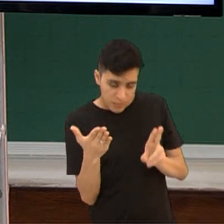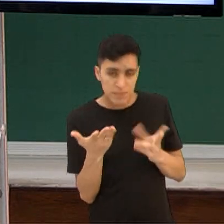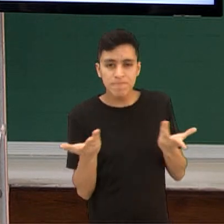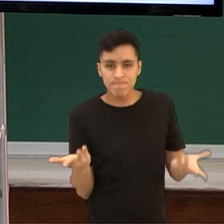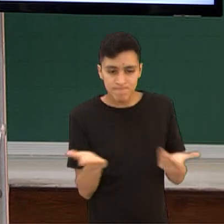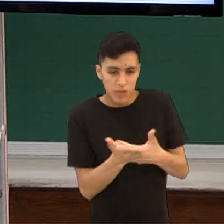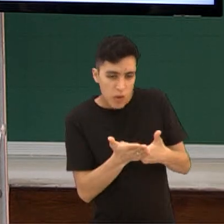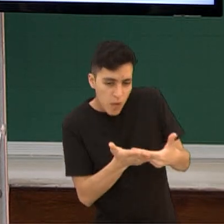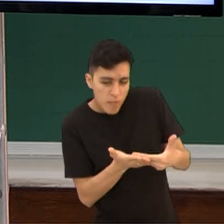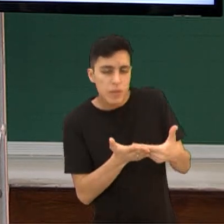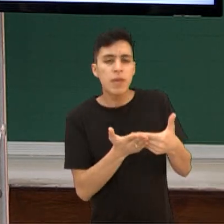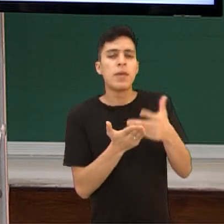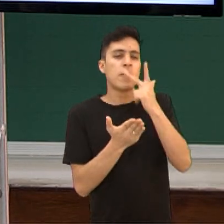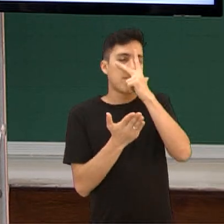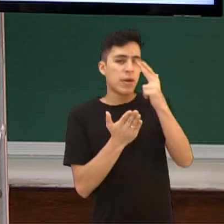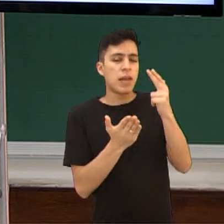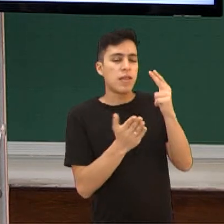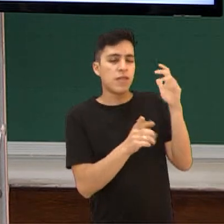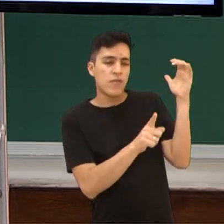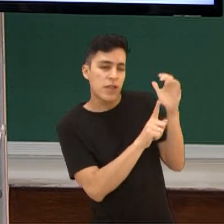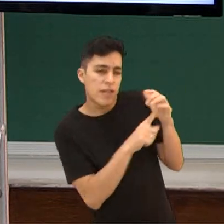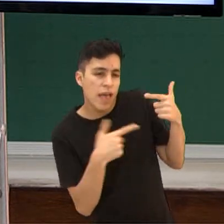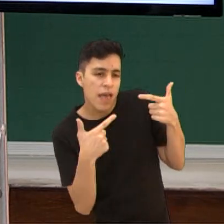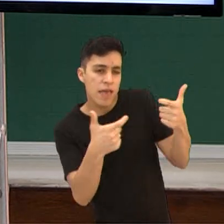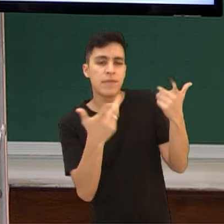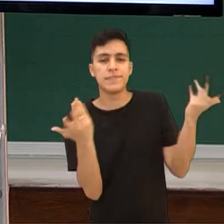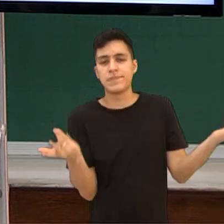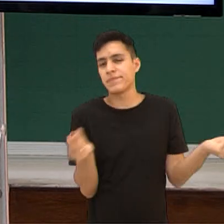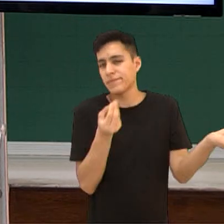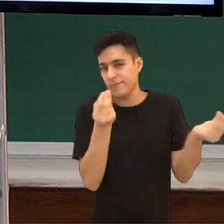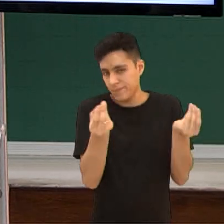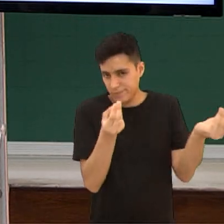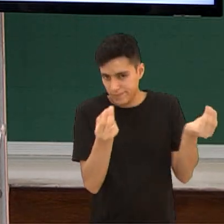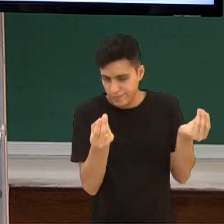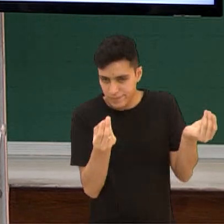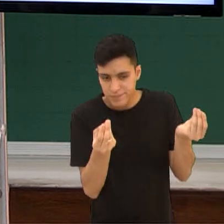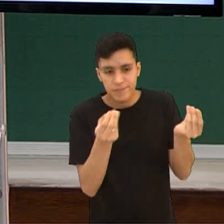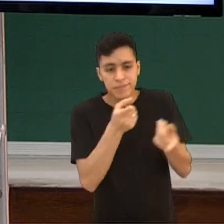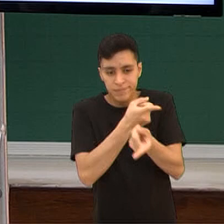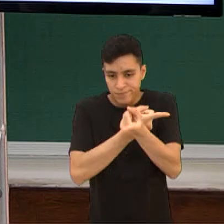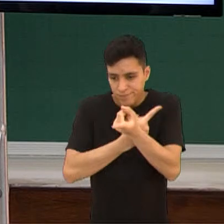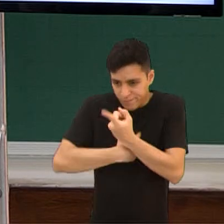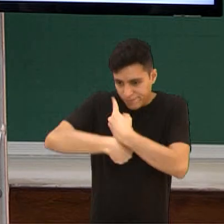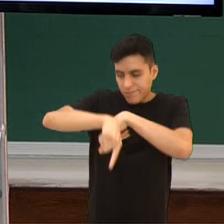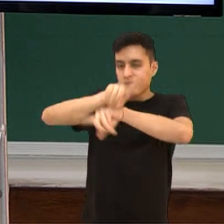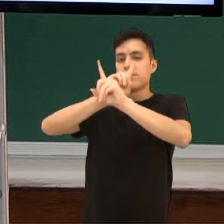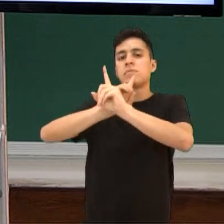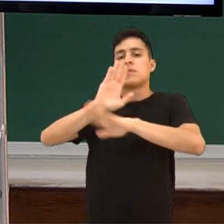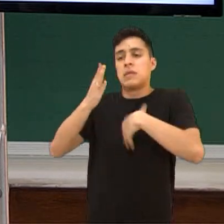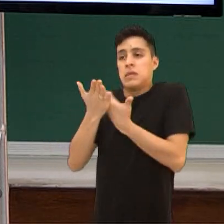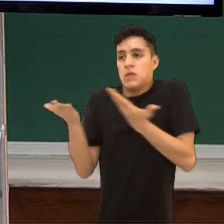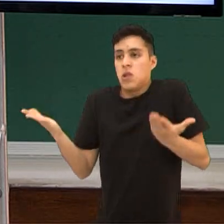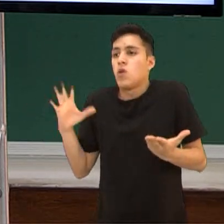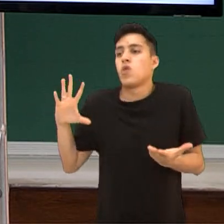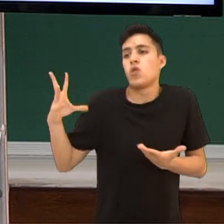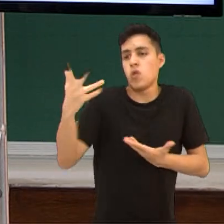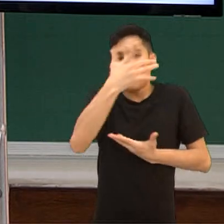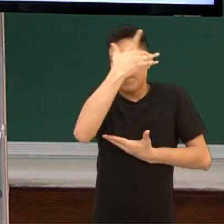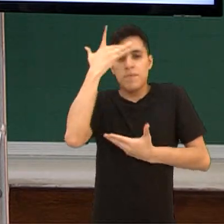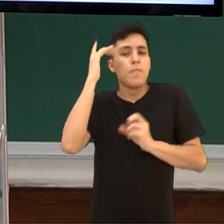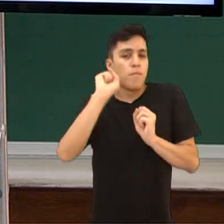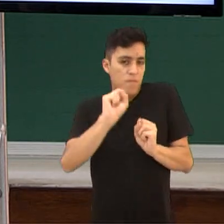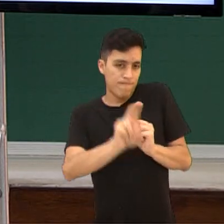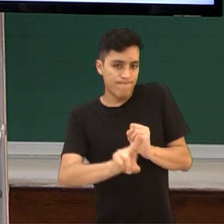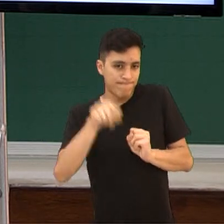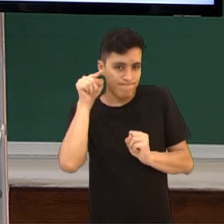começaram com a influência da guerra para se utilizar com recursos lá e foram avançando, né? E para toda a humanidade, né,